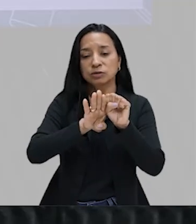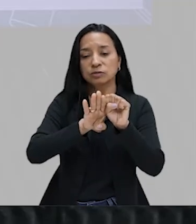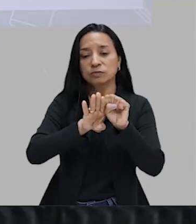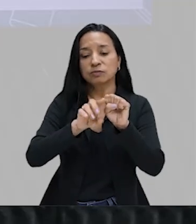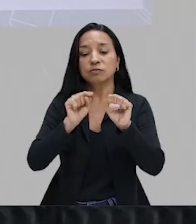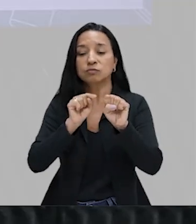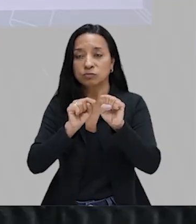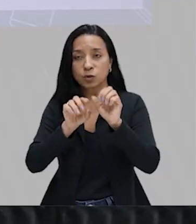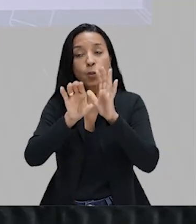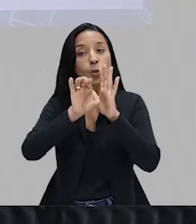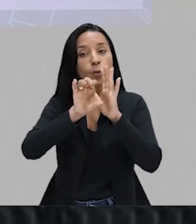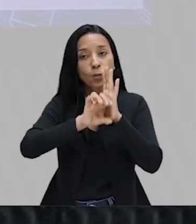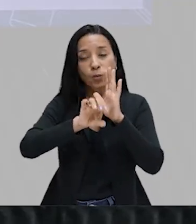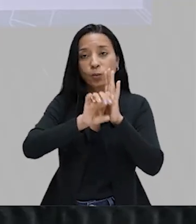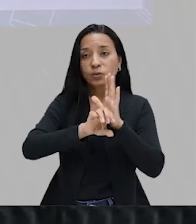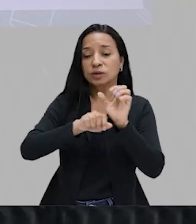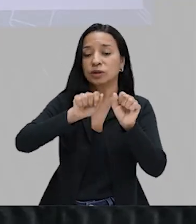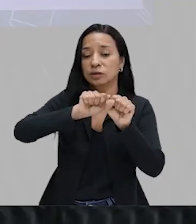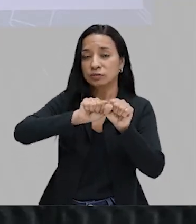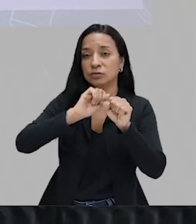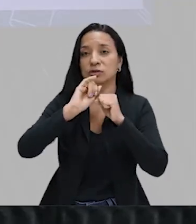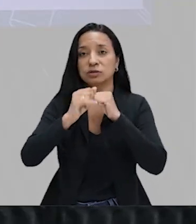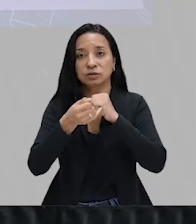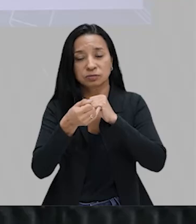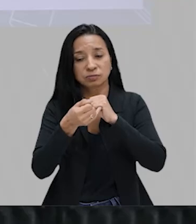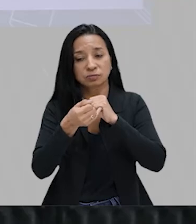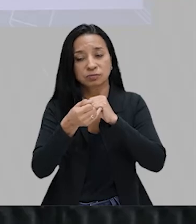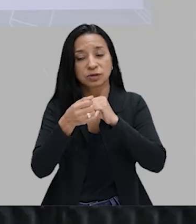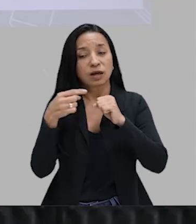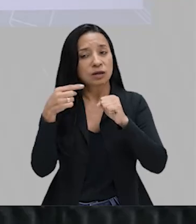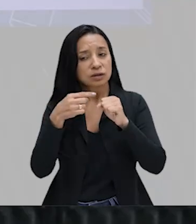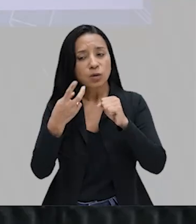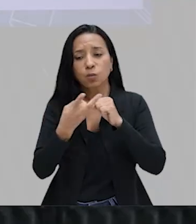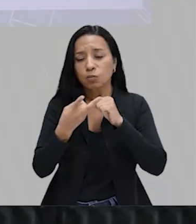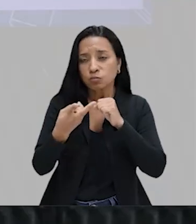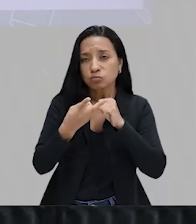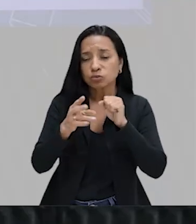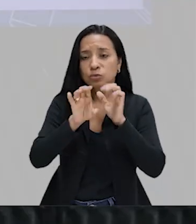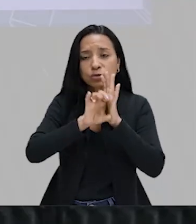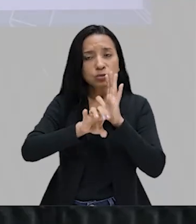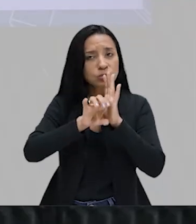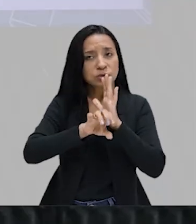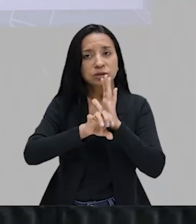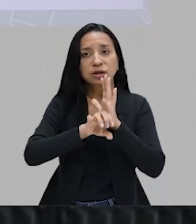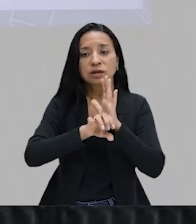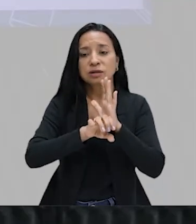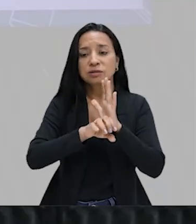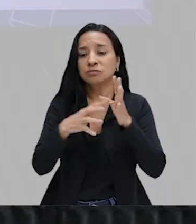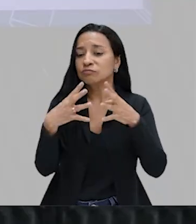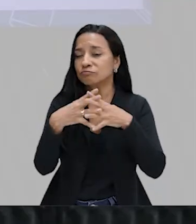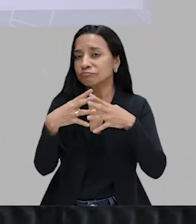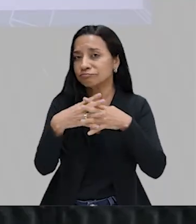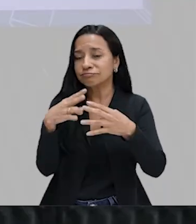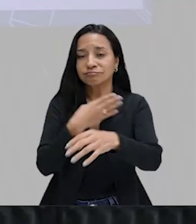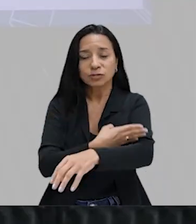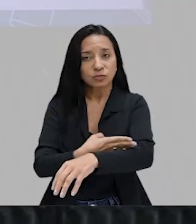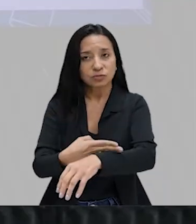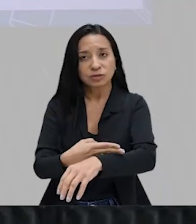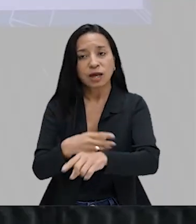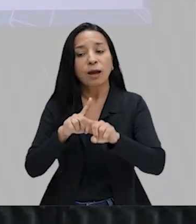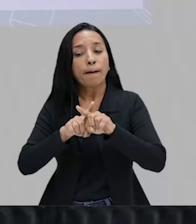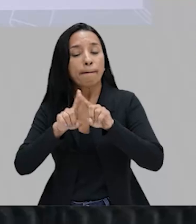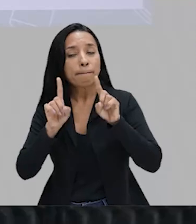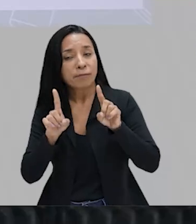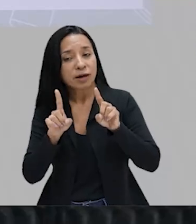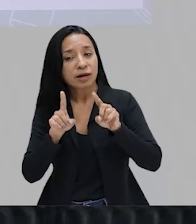conceito de adjetivo. Eu sei que até o conceito vocês realmente não costumam confundir, mas é na hora da aplicação, é na hora de